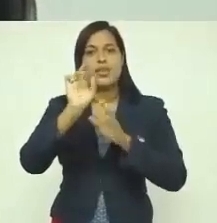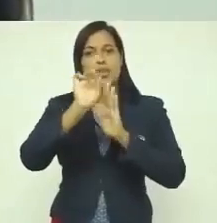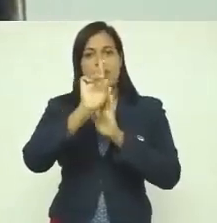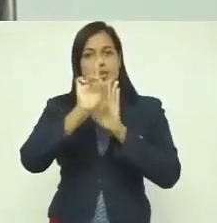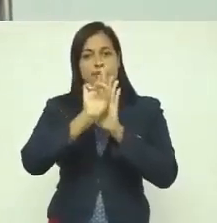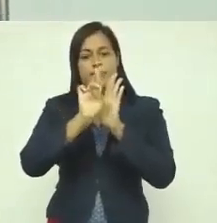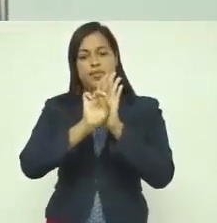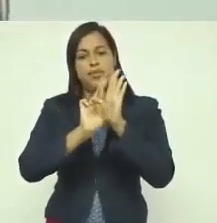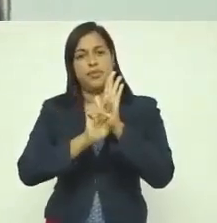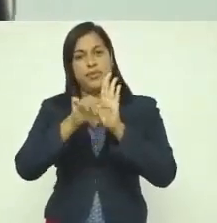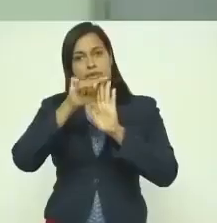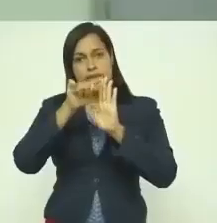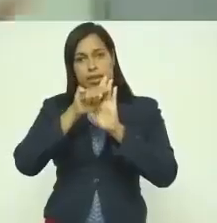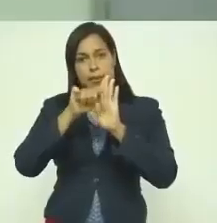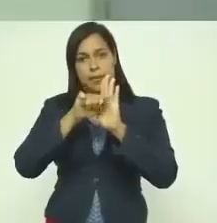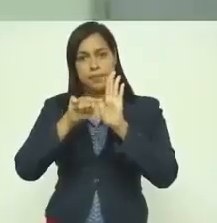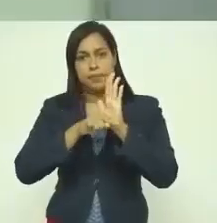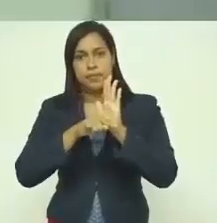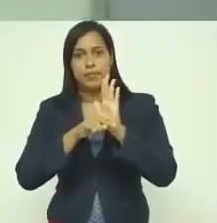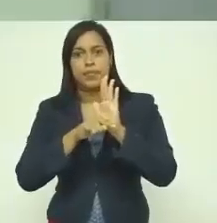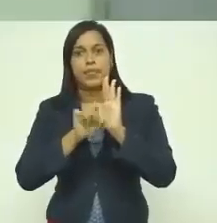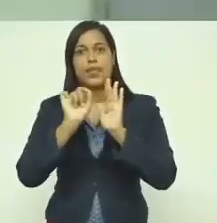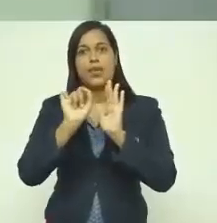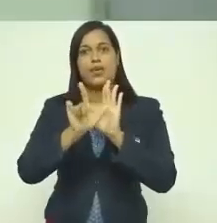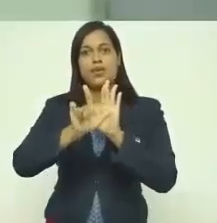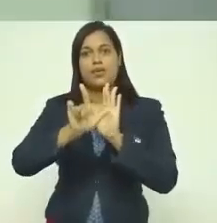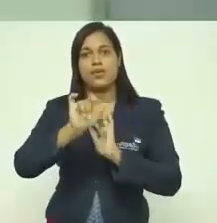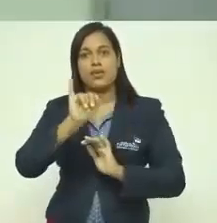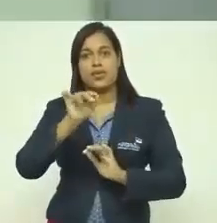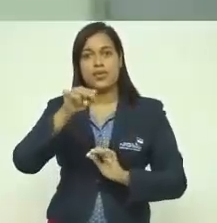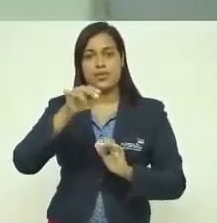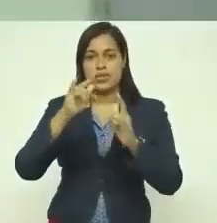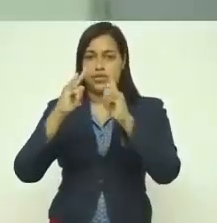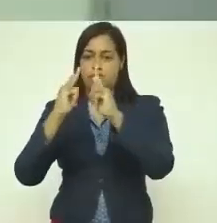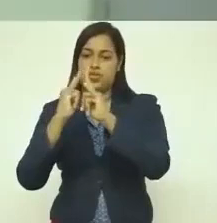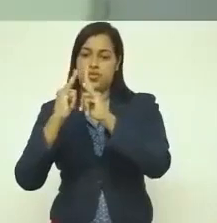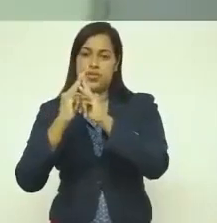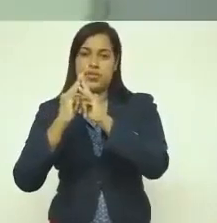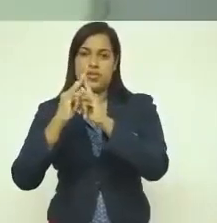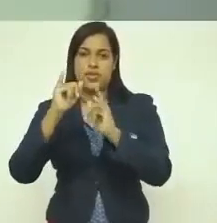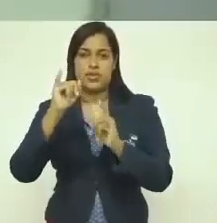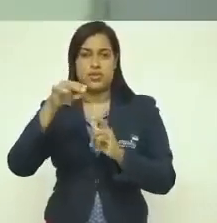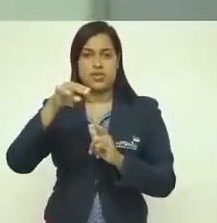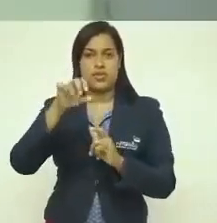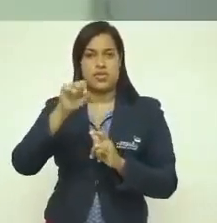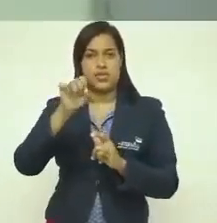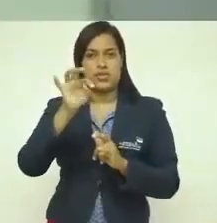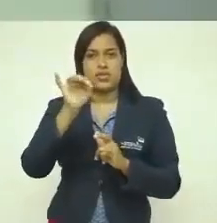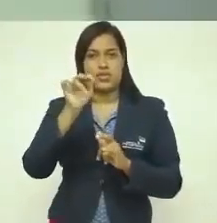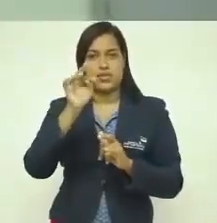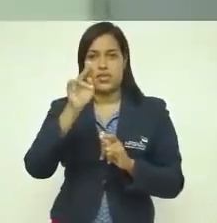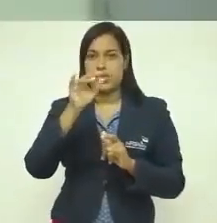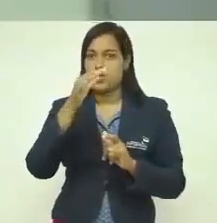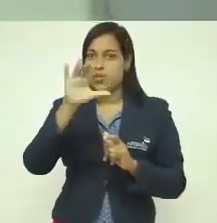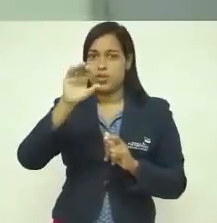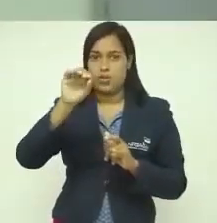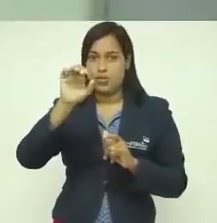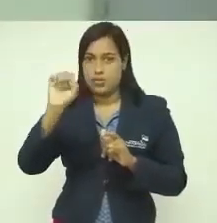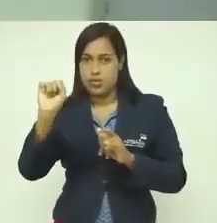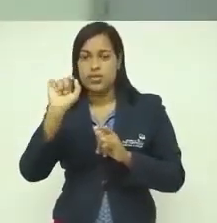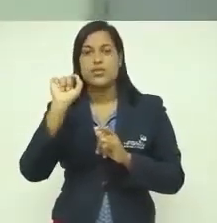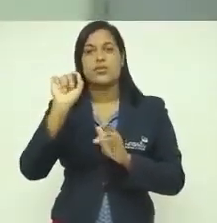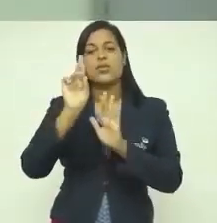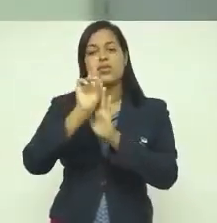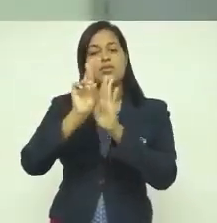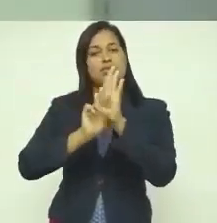é regulamentada. Regulamentada por um elemento chamado de instituições. E o que são as